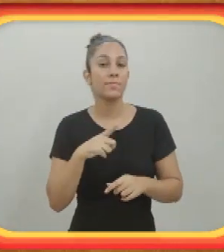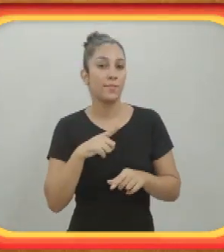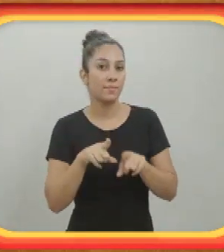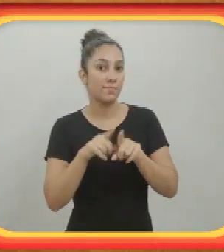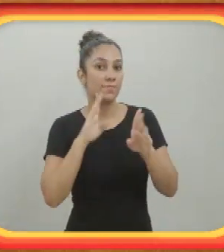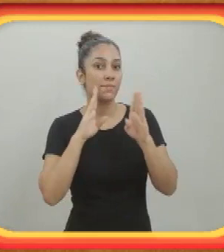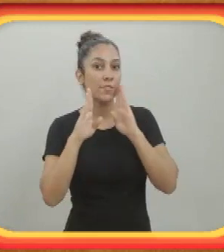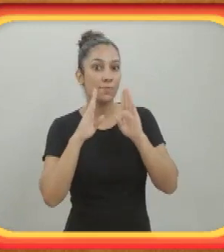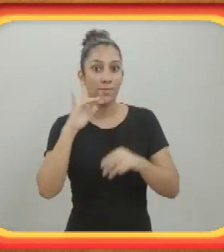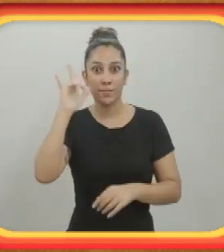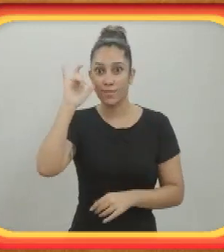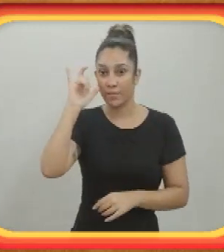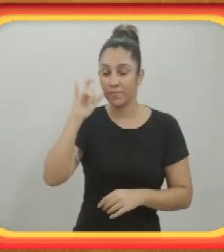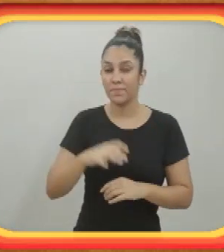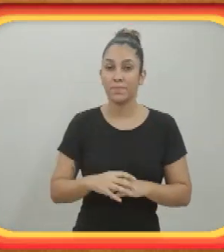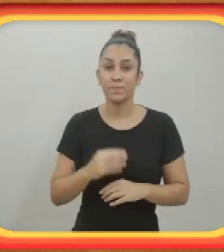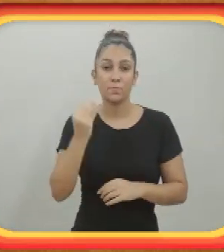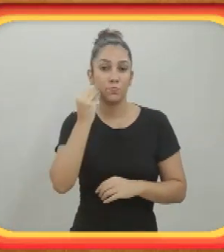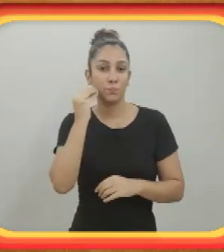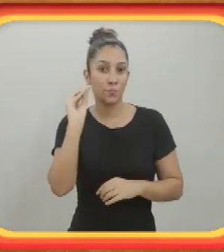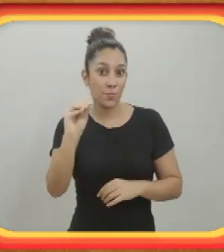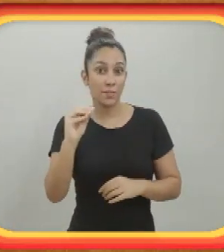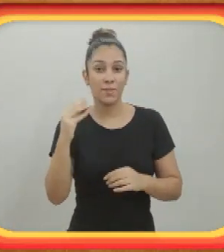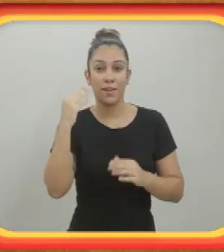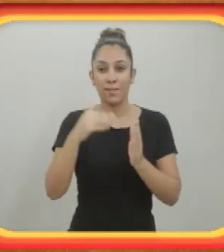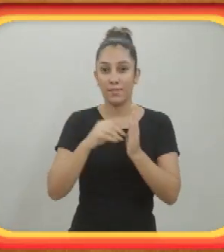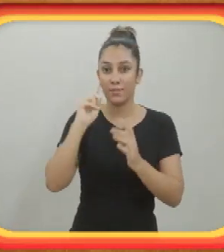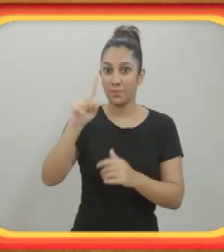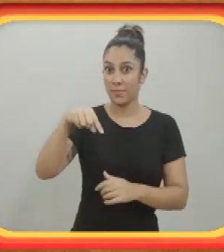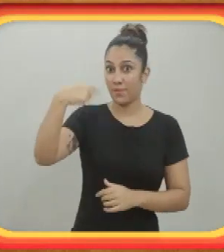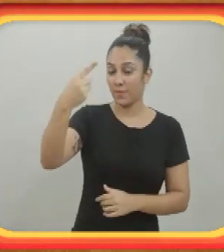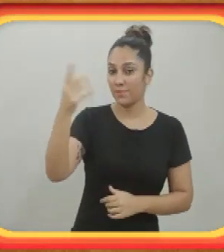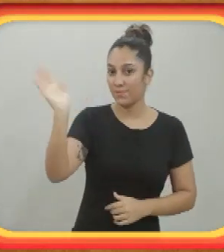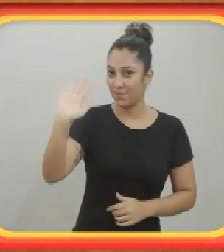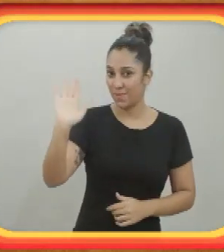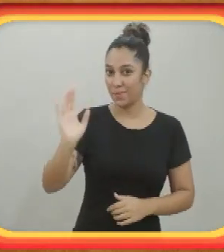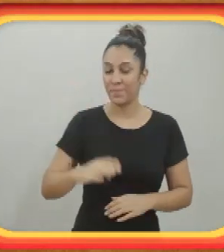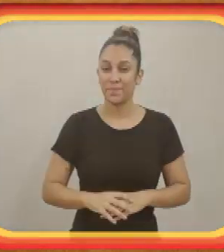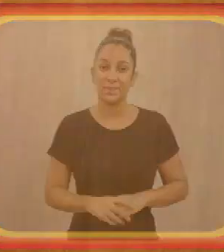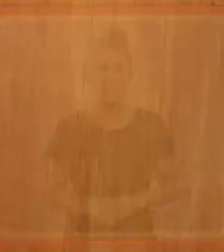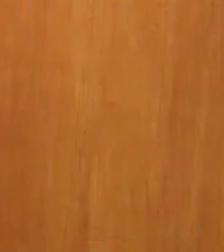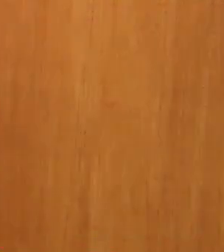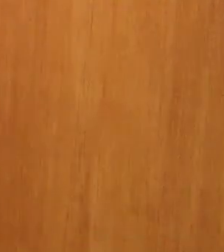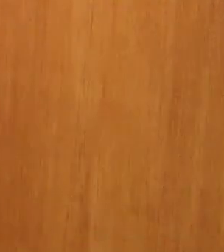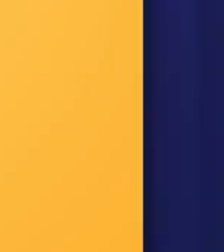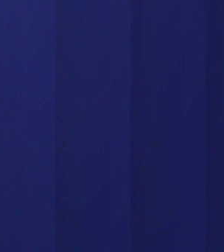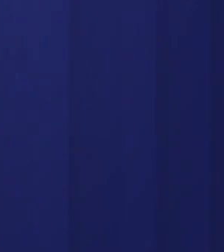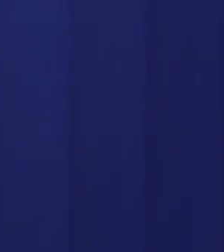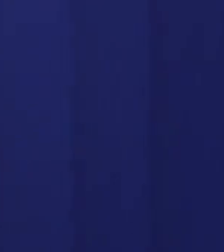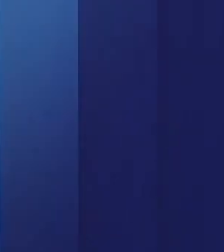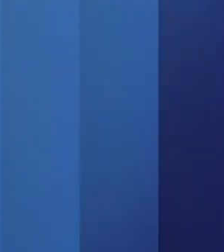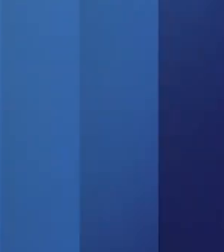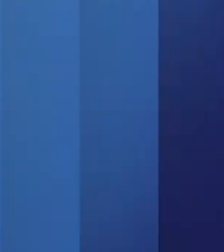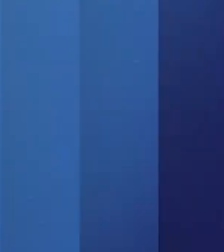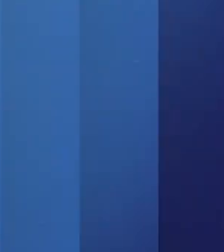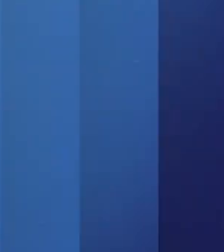estamos também no Facebook e no Instagram. Um grande beijo para você. Até semana que vem. Tchau!